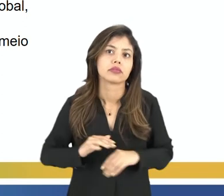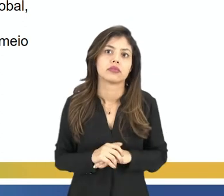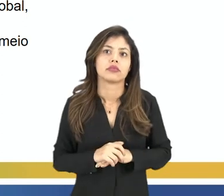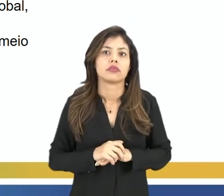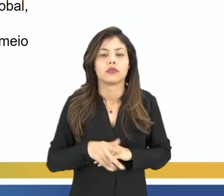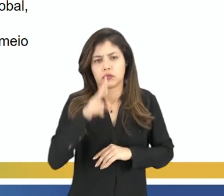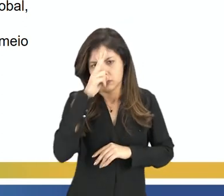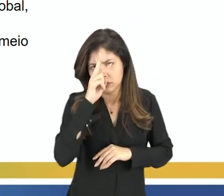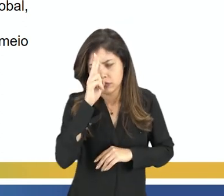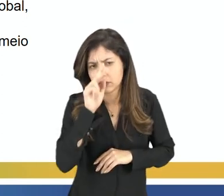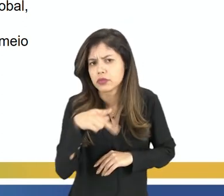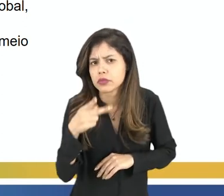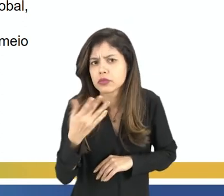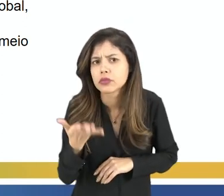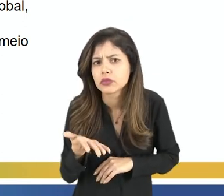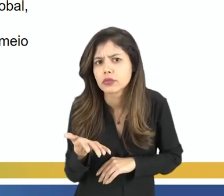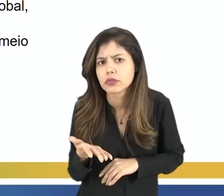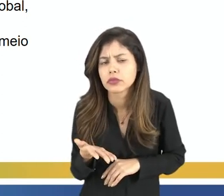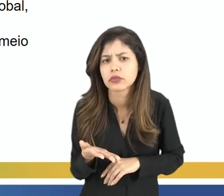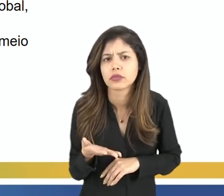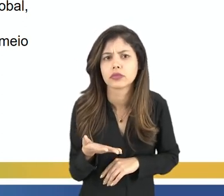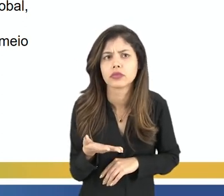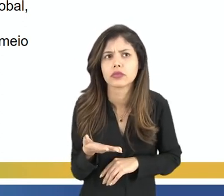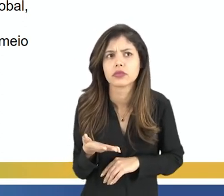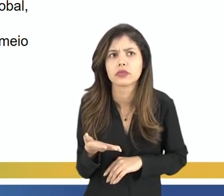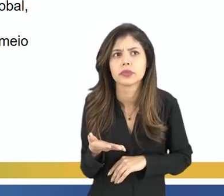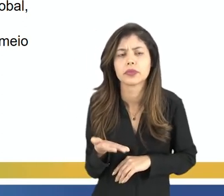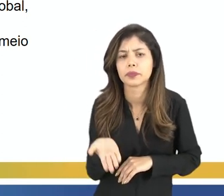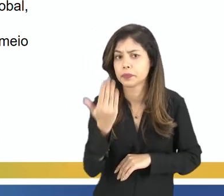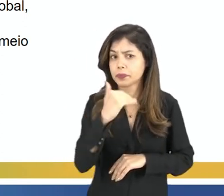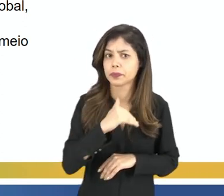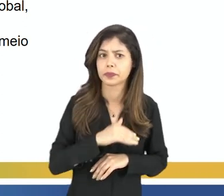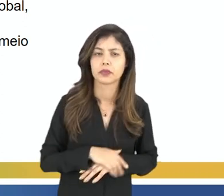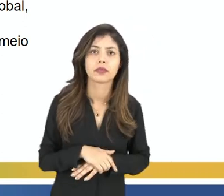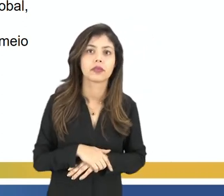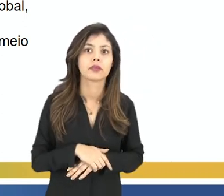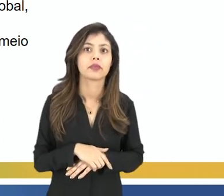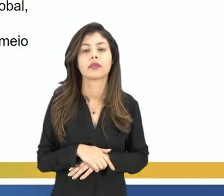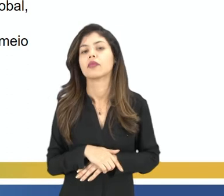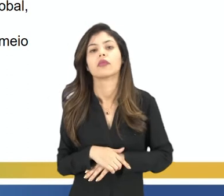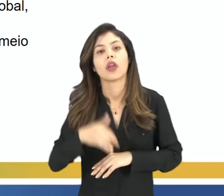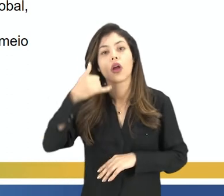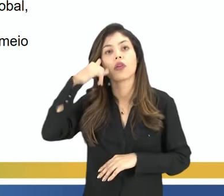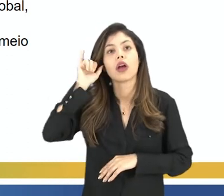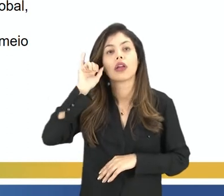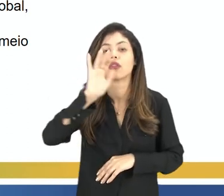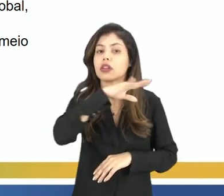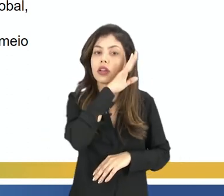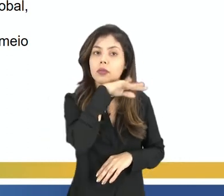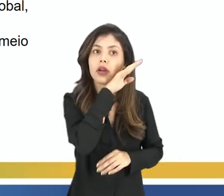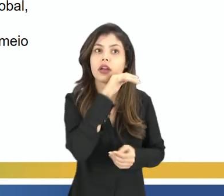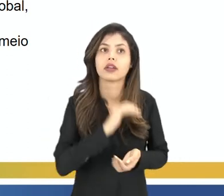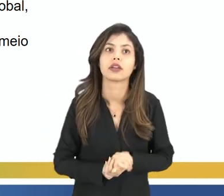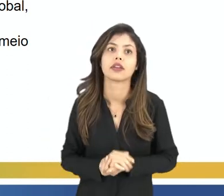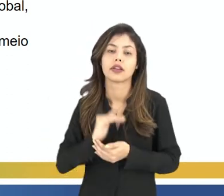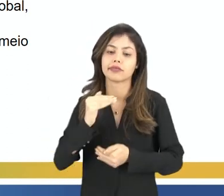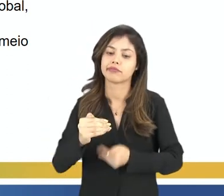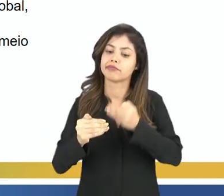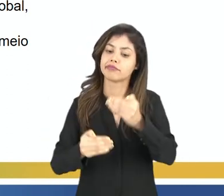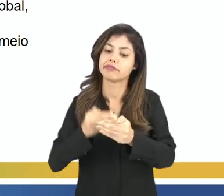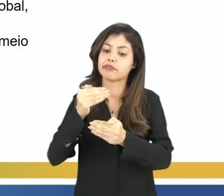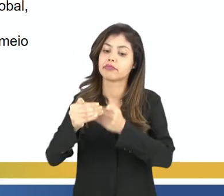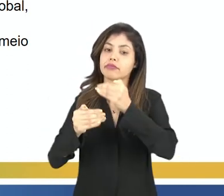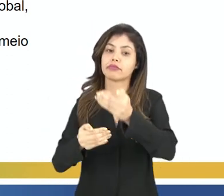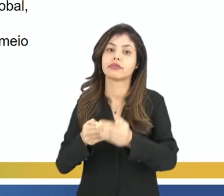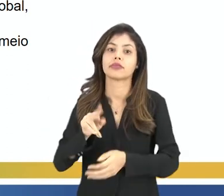Você lembra o que que nós falamos e vamos lá os gados os animais no seu processo